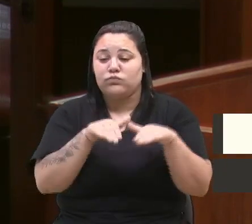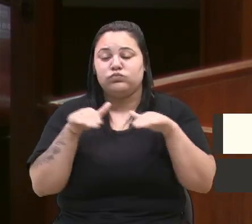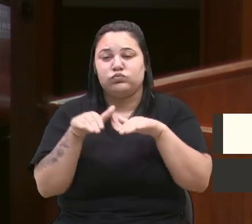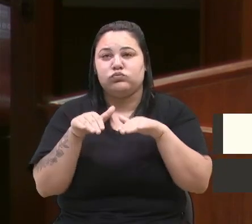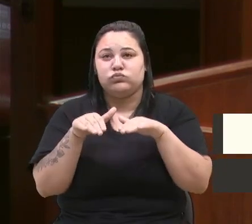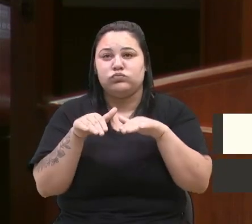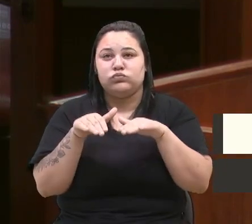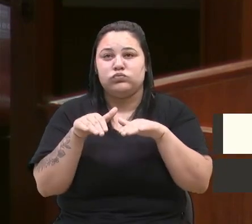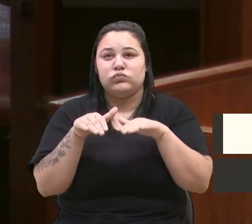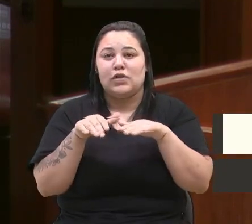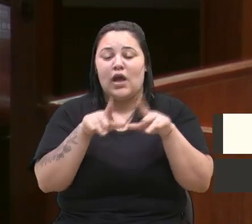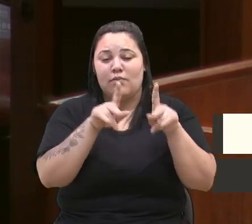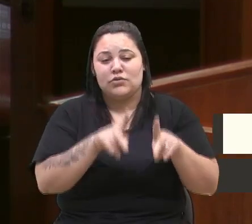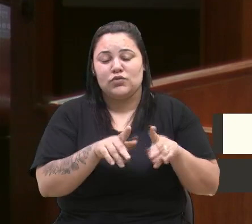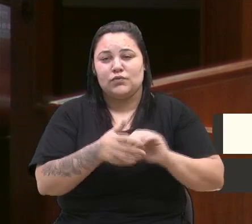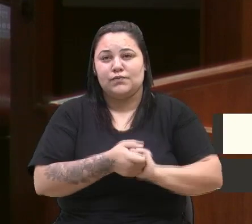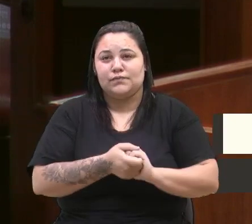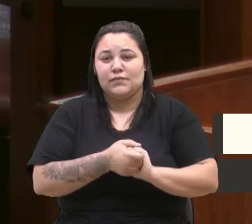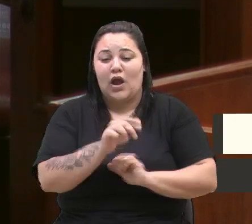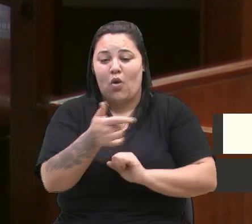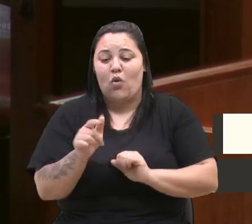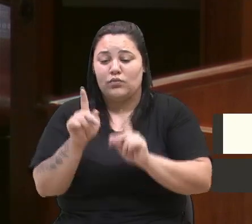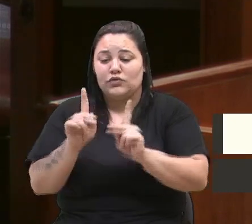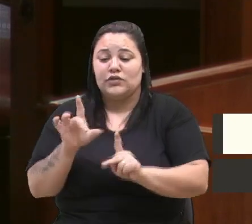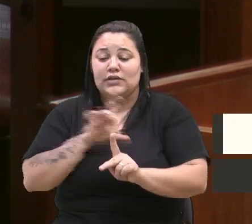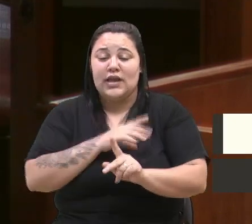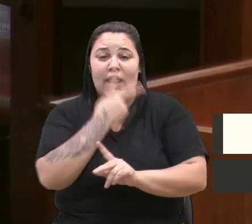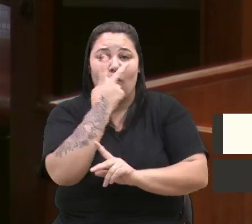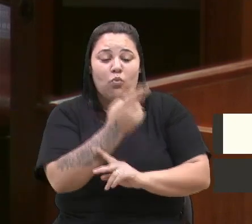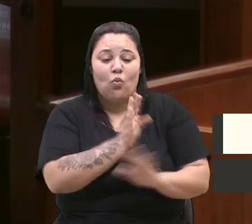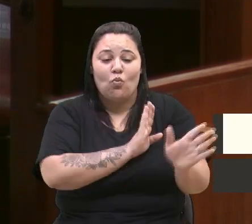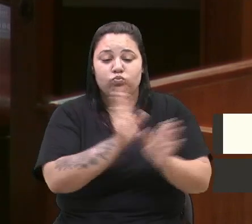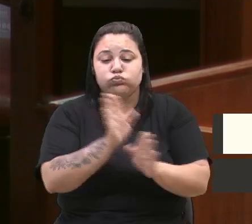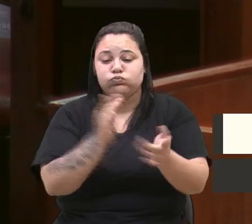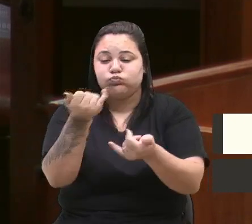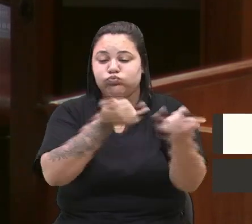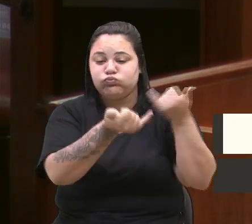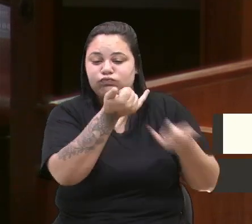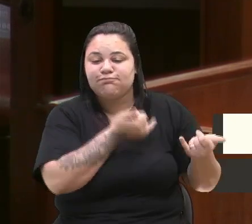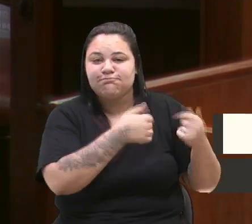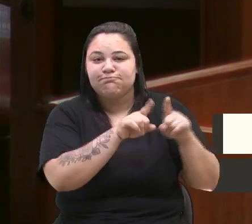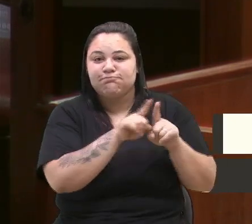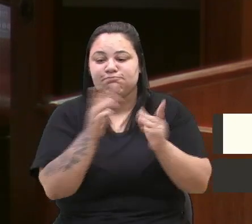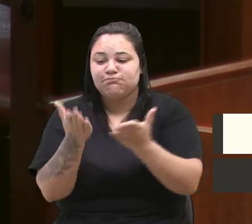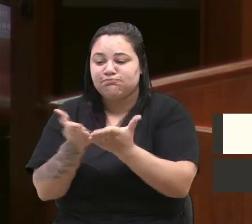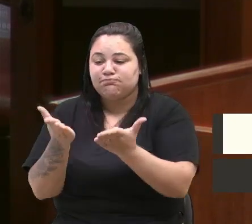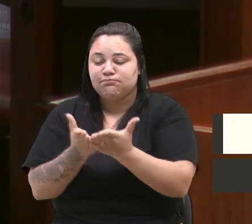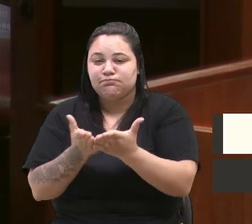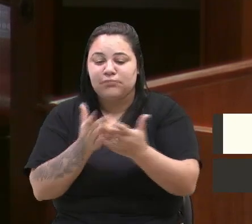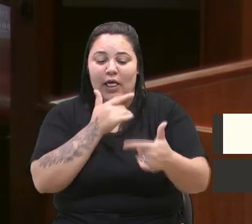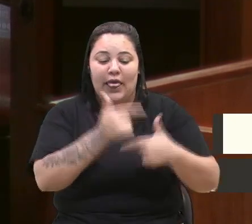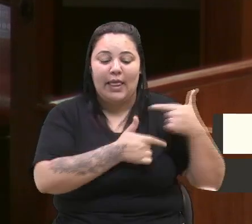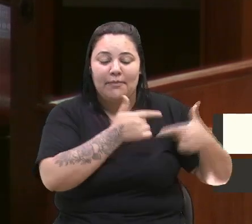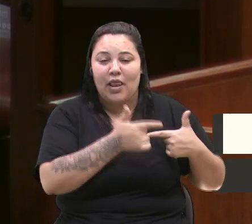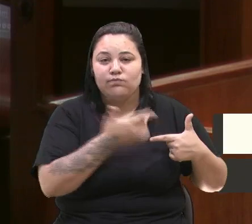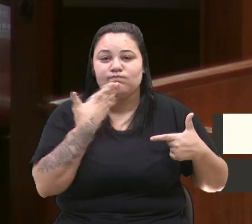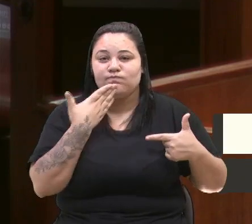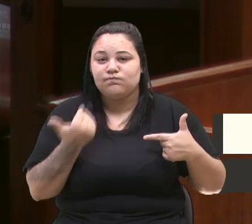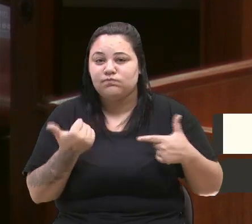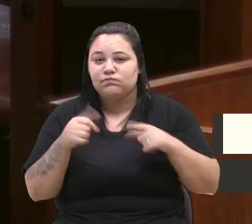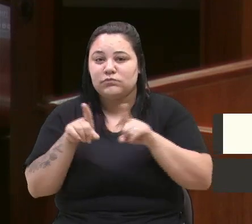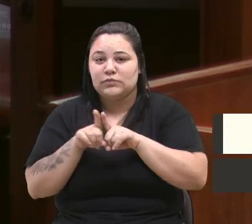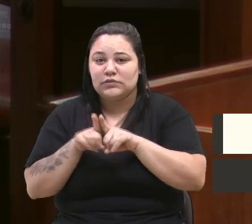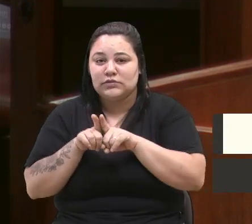às demais pessoas, de modo que tenham o mesmo acesso a informações, estudo, emprego, benefícios,